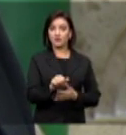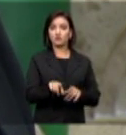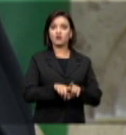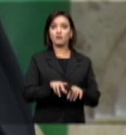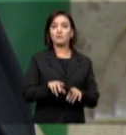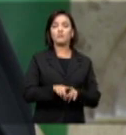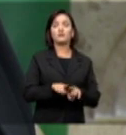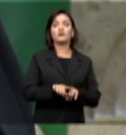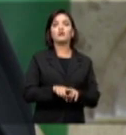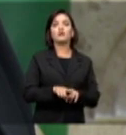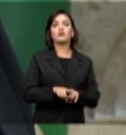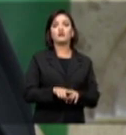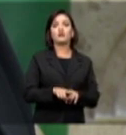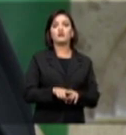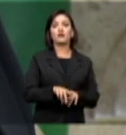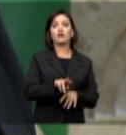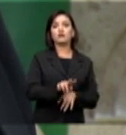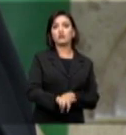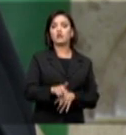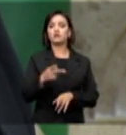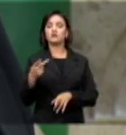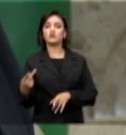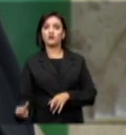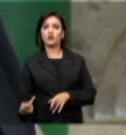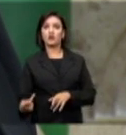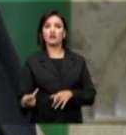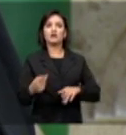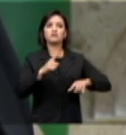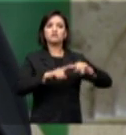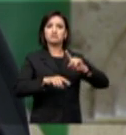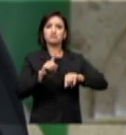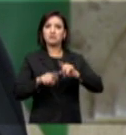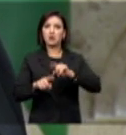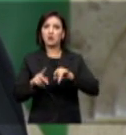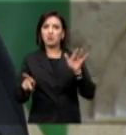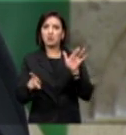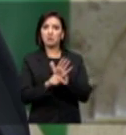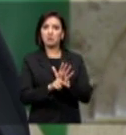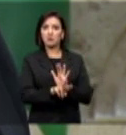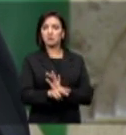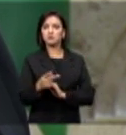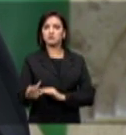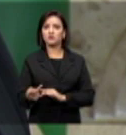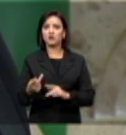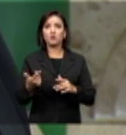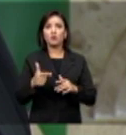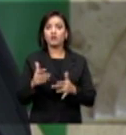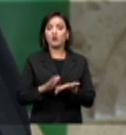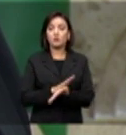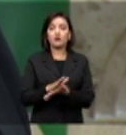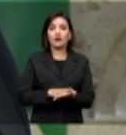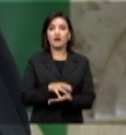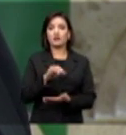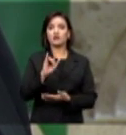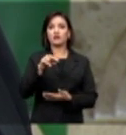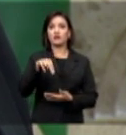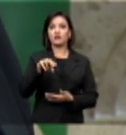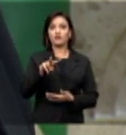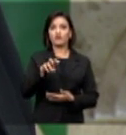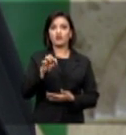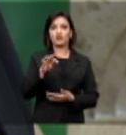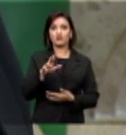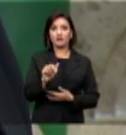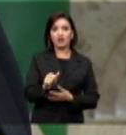patrimonial aos contratados a título gratuito, sem prévio inventário ou avaliação prévia,